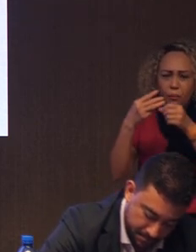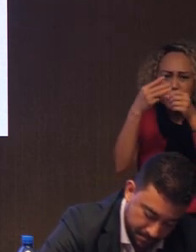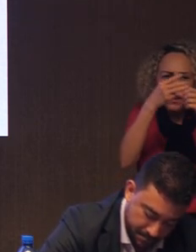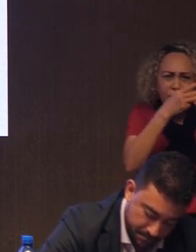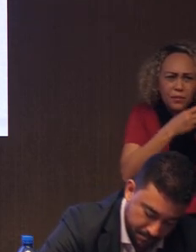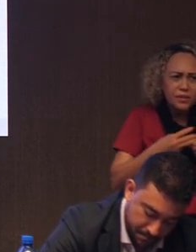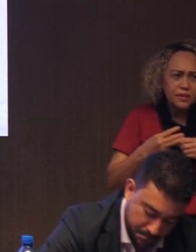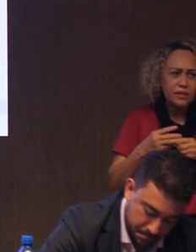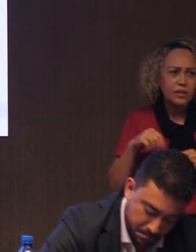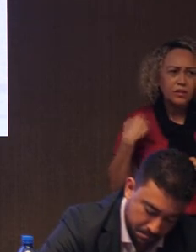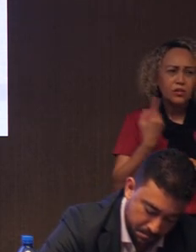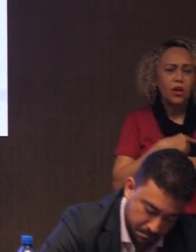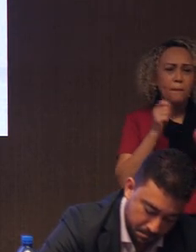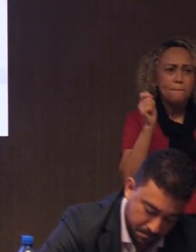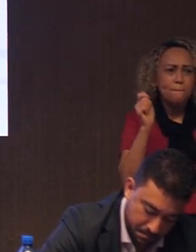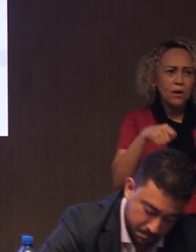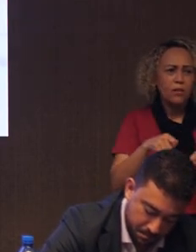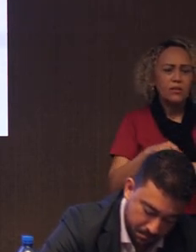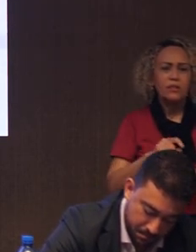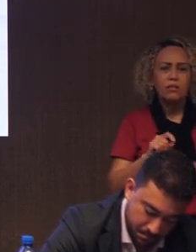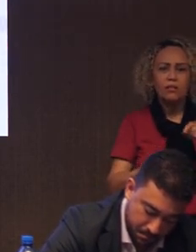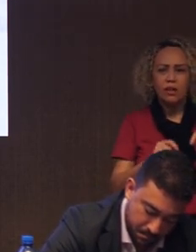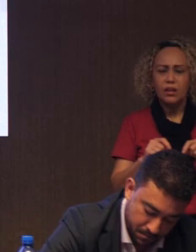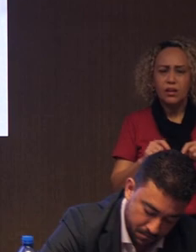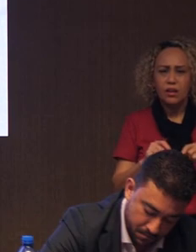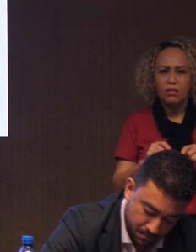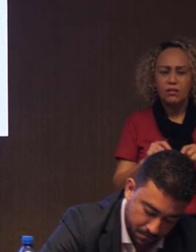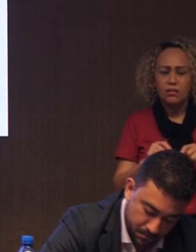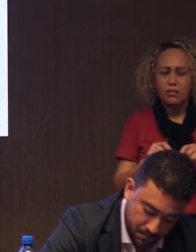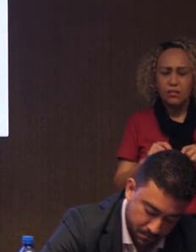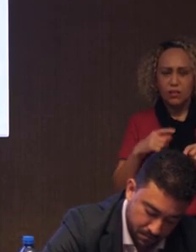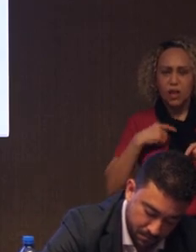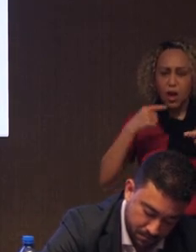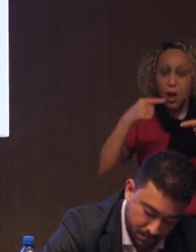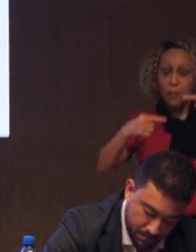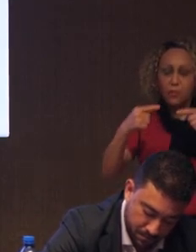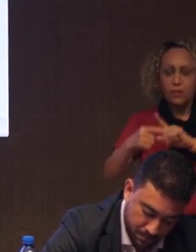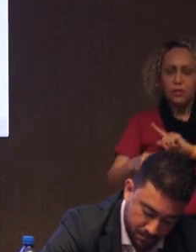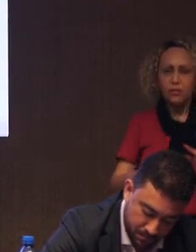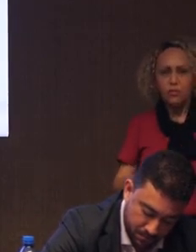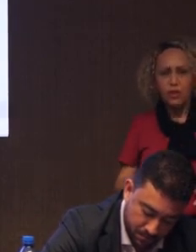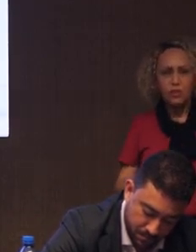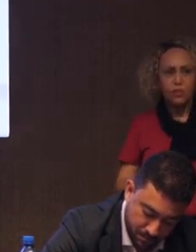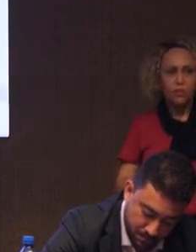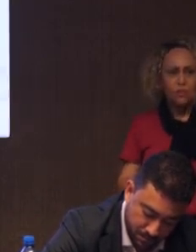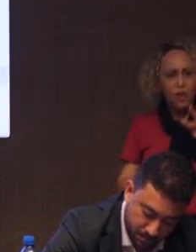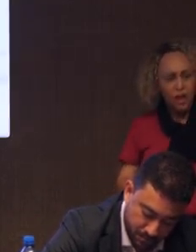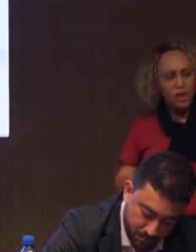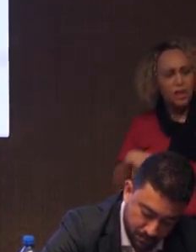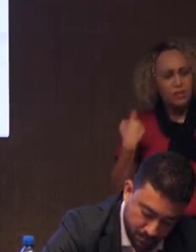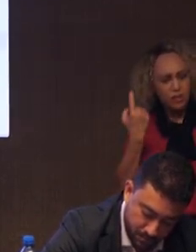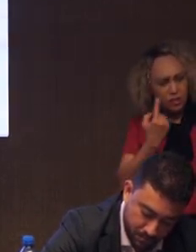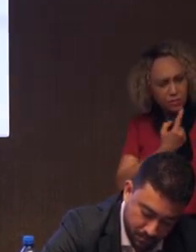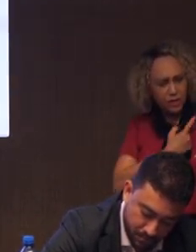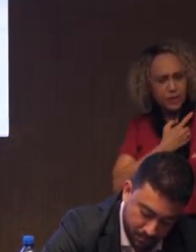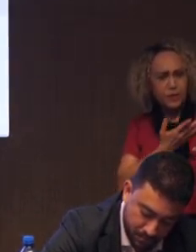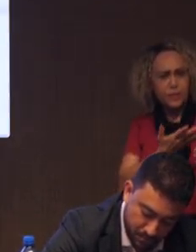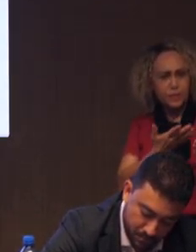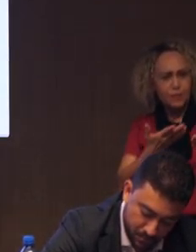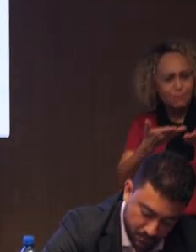que a gente possa, de fato, capitalizar a política do governo federal. É óbvio que nós temos que ir para a luta, é óbvio que a gente tem que ir